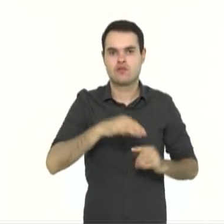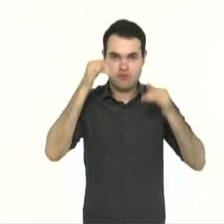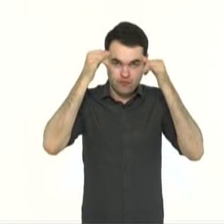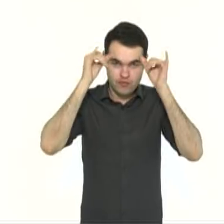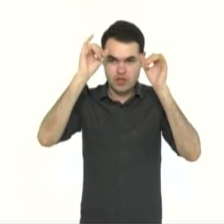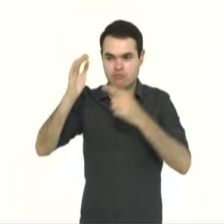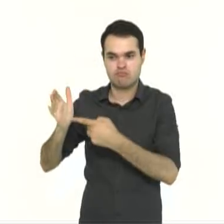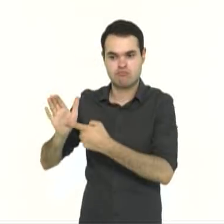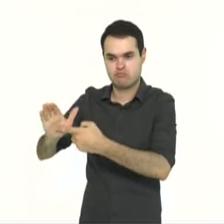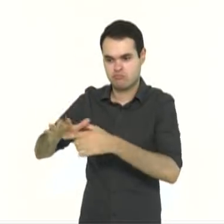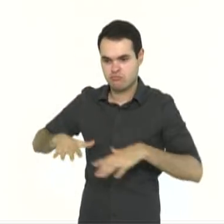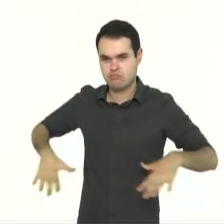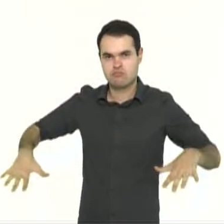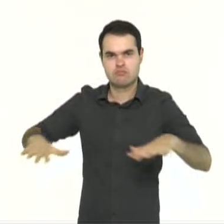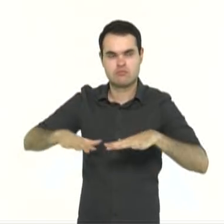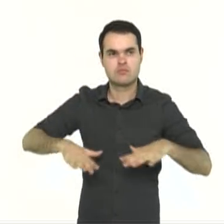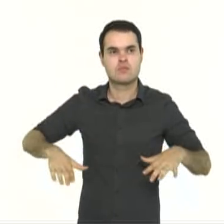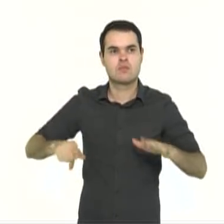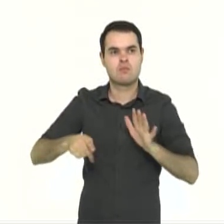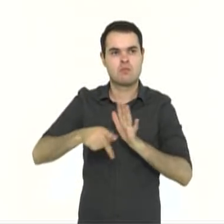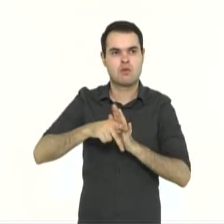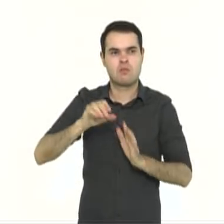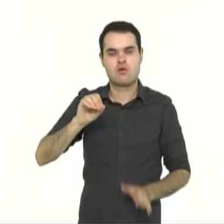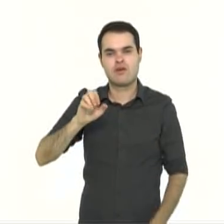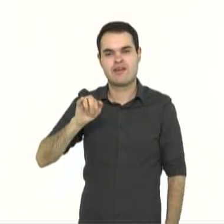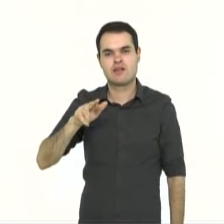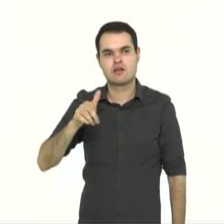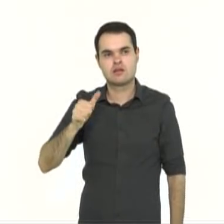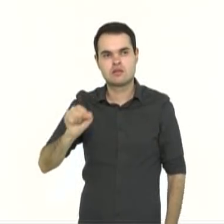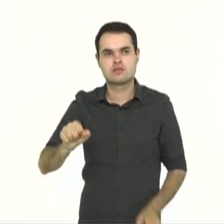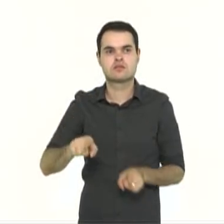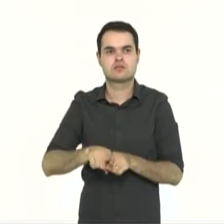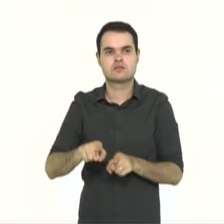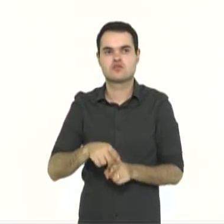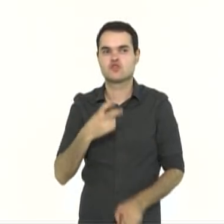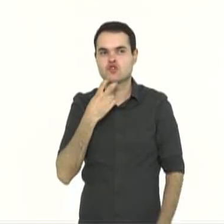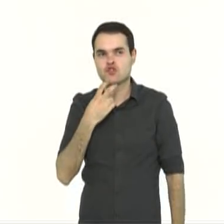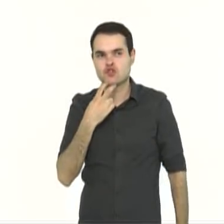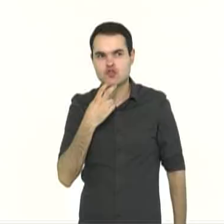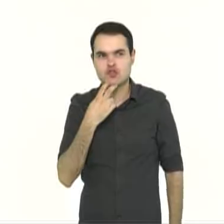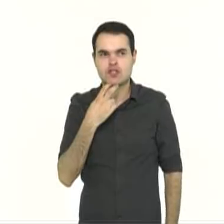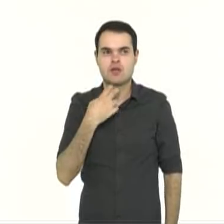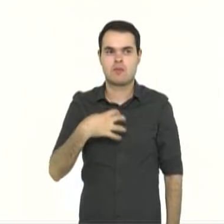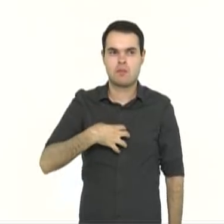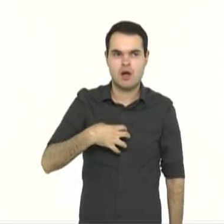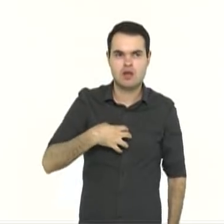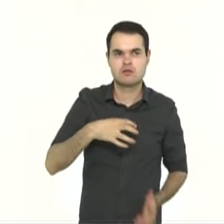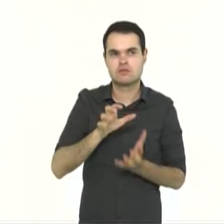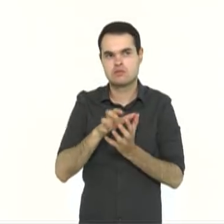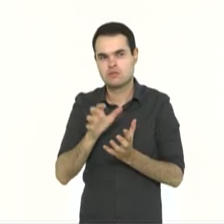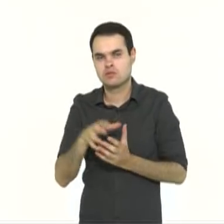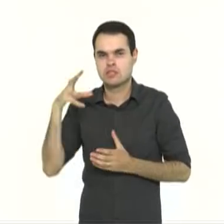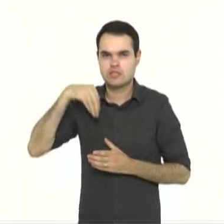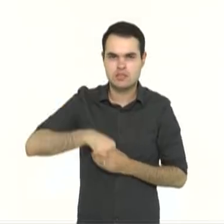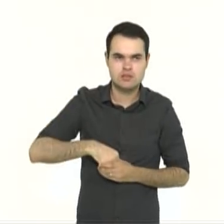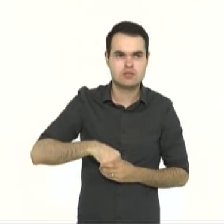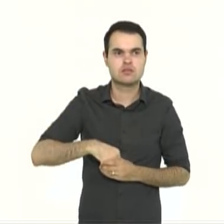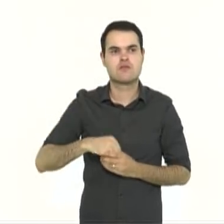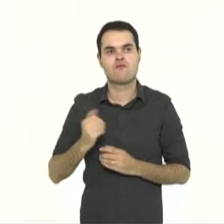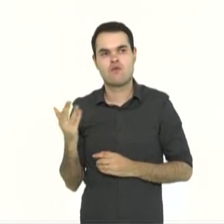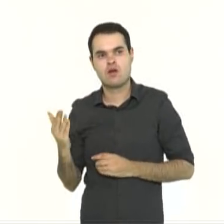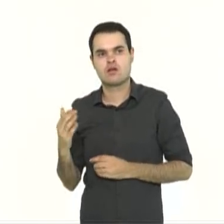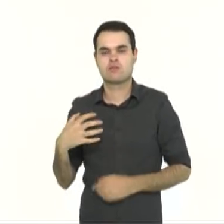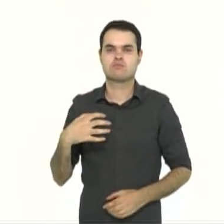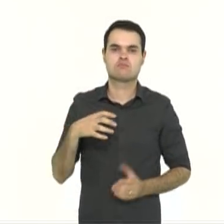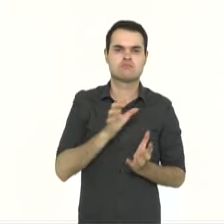Então, Oeiras, Sorocaba, Feira de Santana, na Bahia, e sertões de fora e sertões de dentro. Opa,